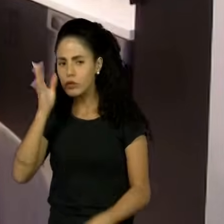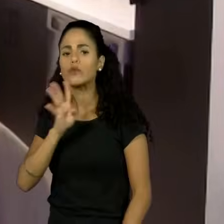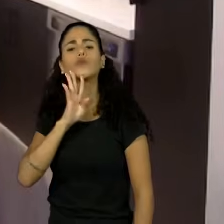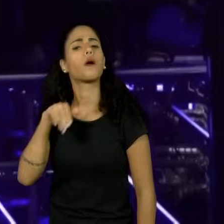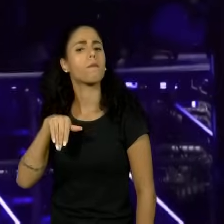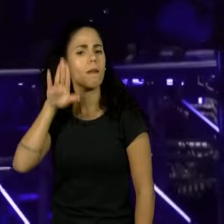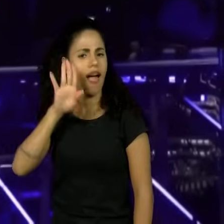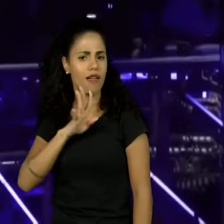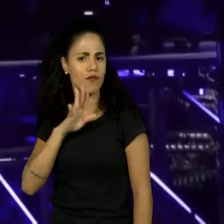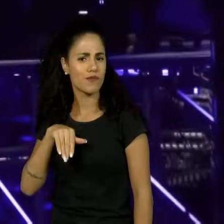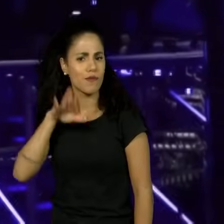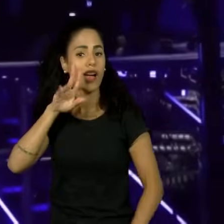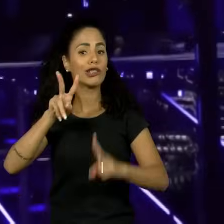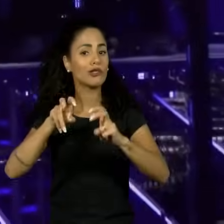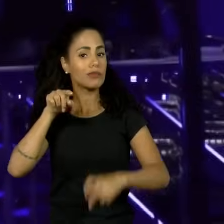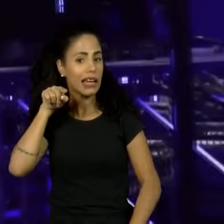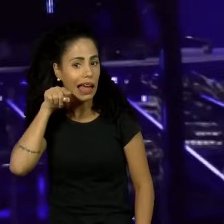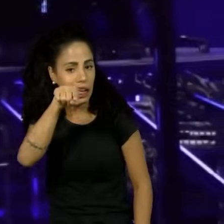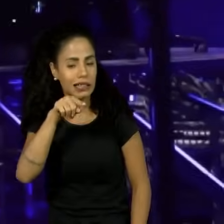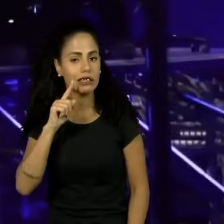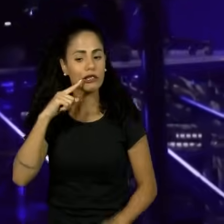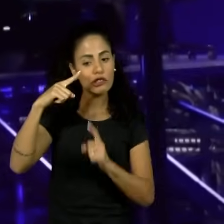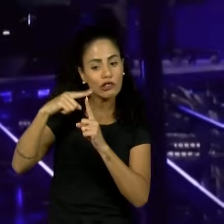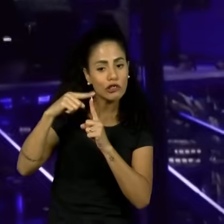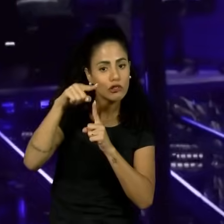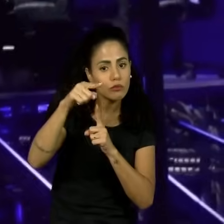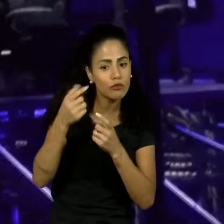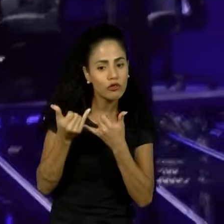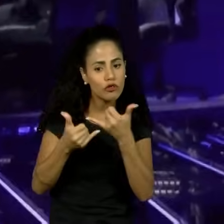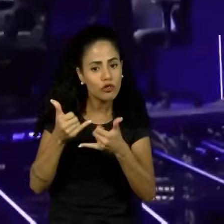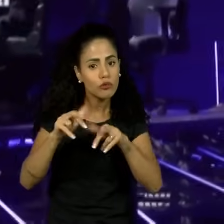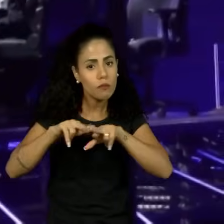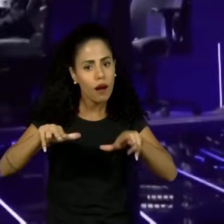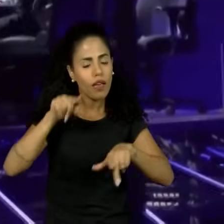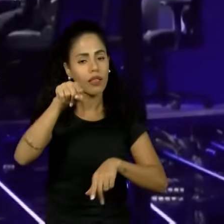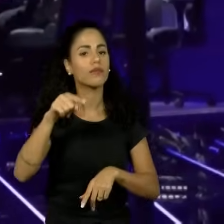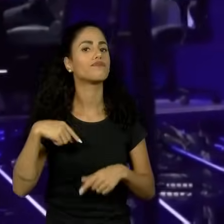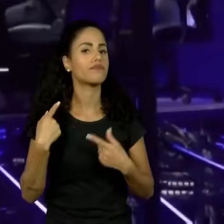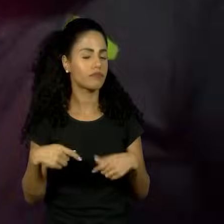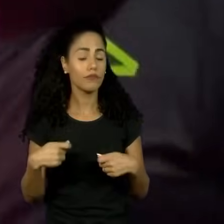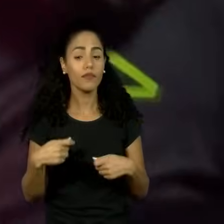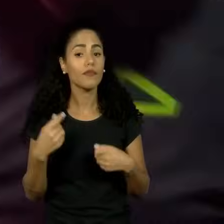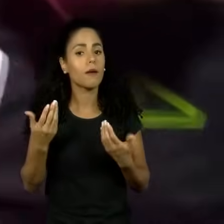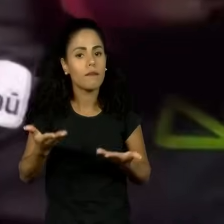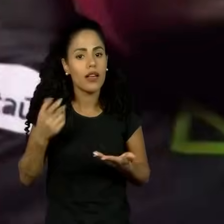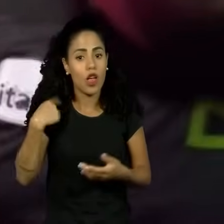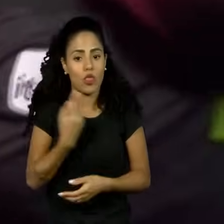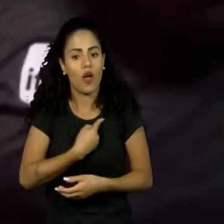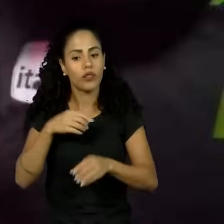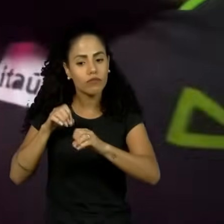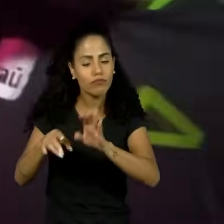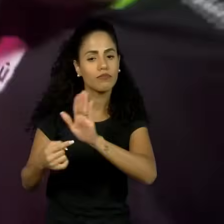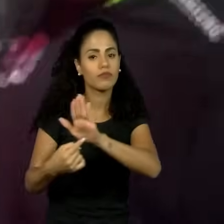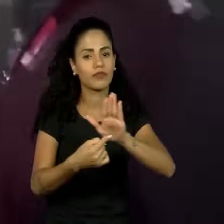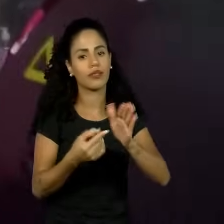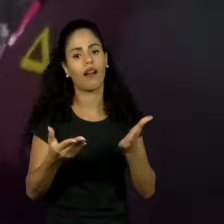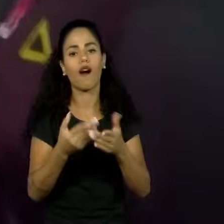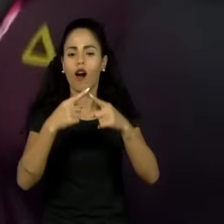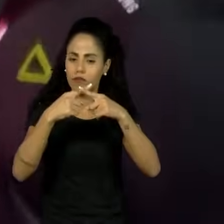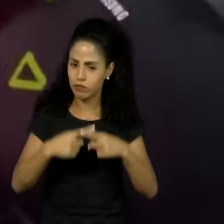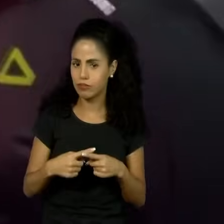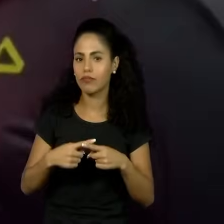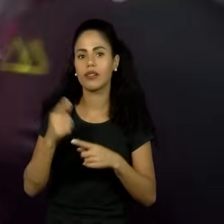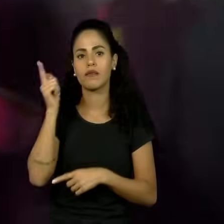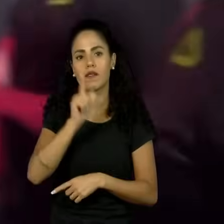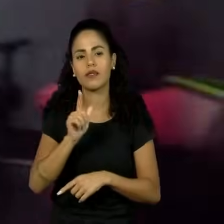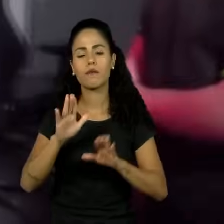mais sobre os esportes. Eu acho muito legal que da causa negra, eu luto muito por ela também nos campeonatos. E